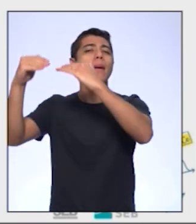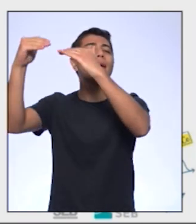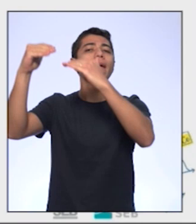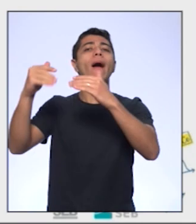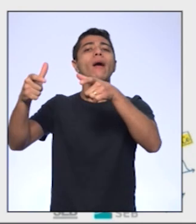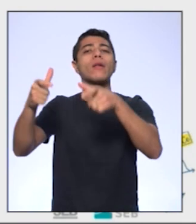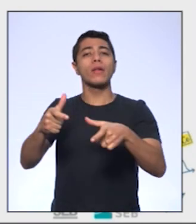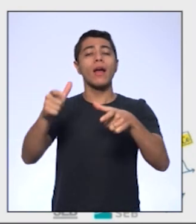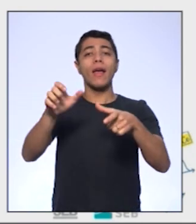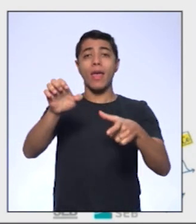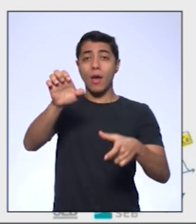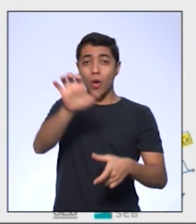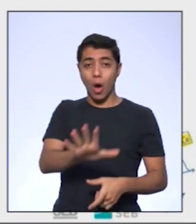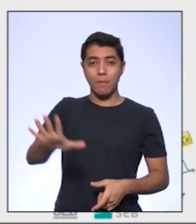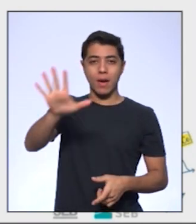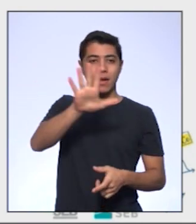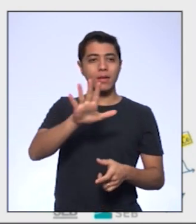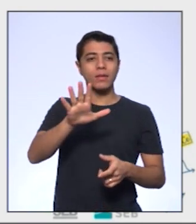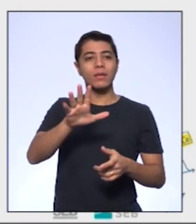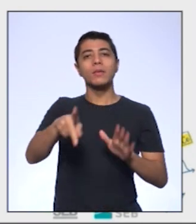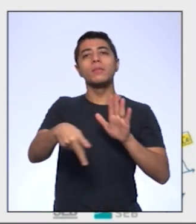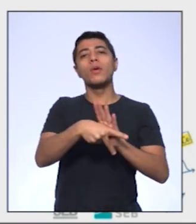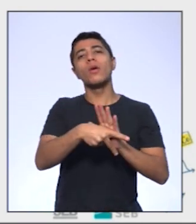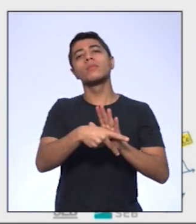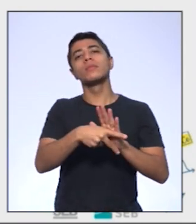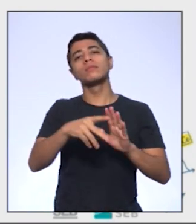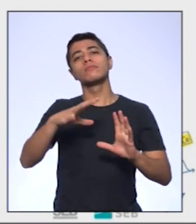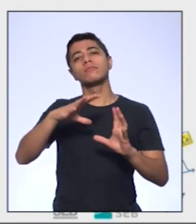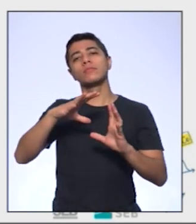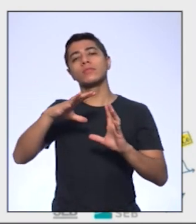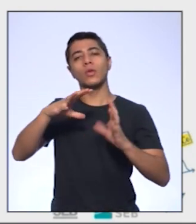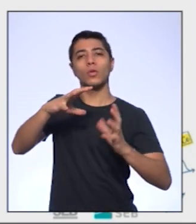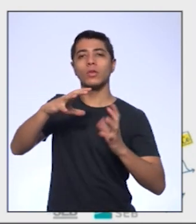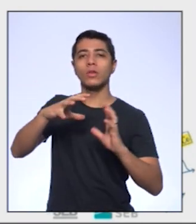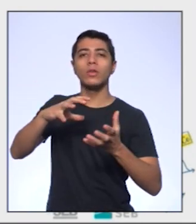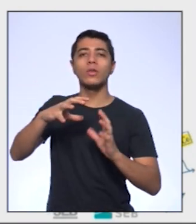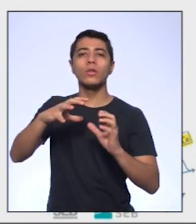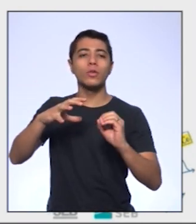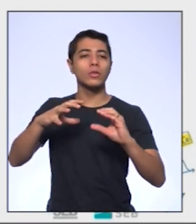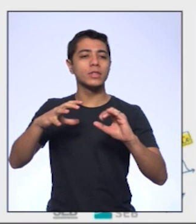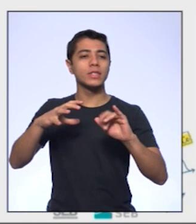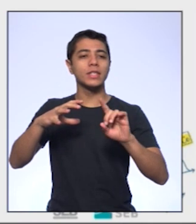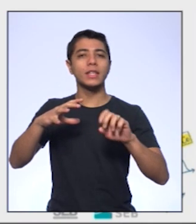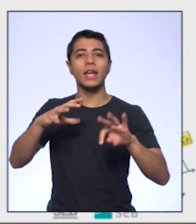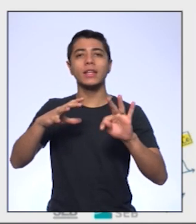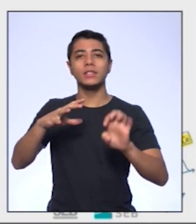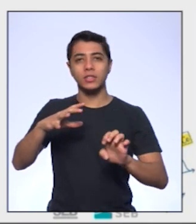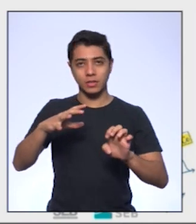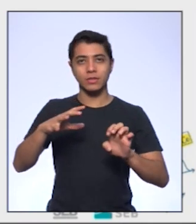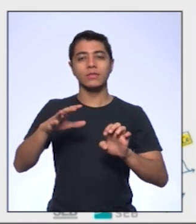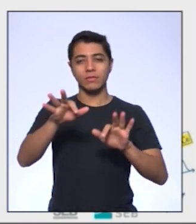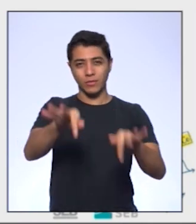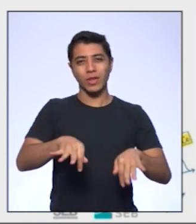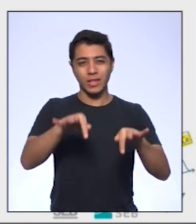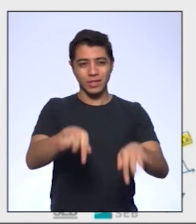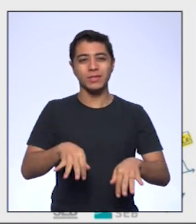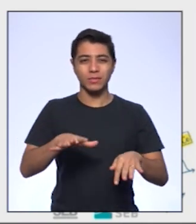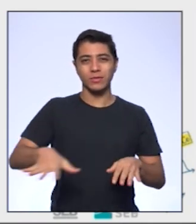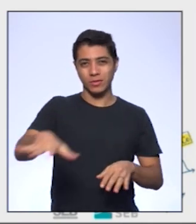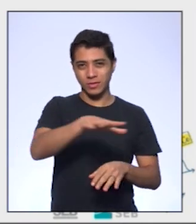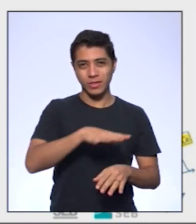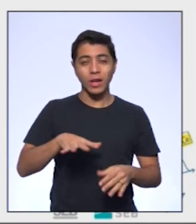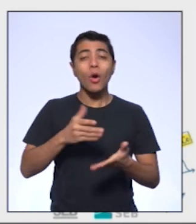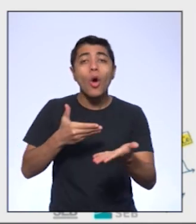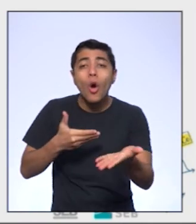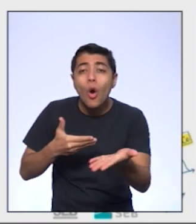eu estou pensando na parte rural, mas já existem cidades, né? Eu estou criando as cidades porque tem comerciante. Massa, né? Chega aí.